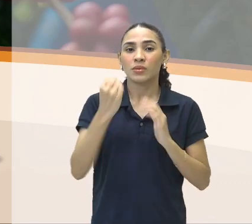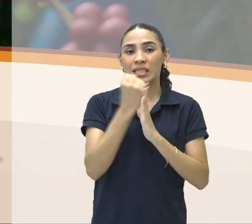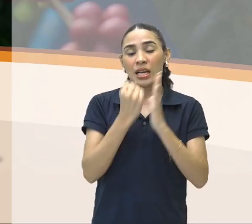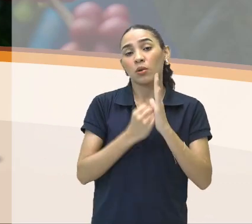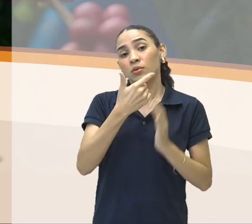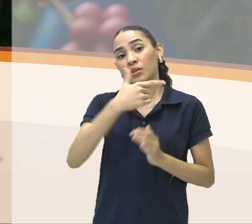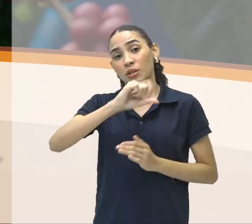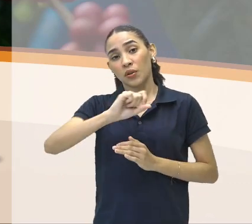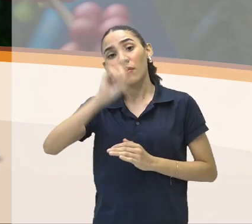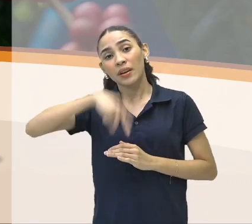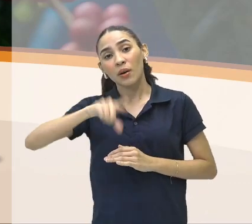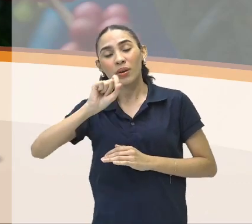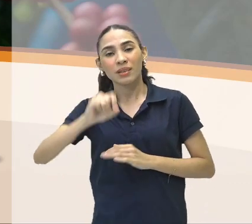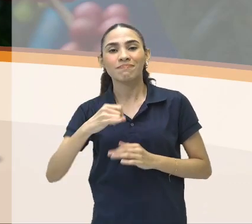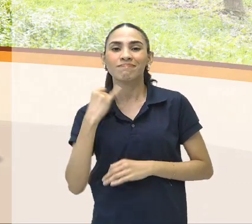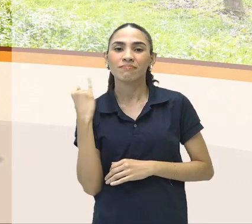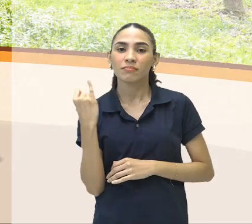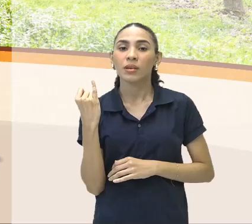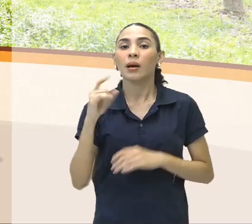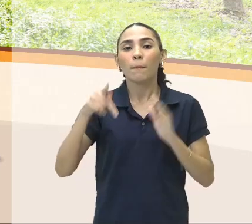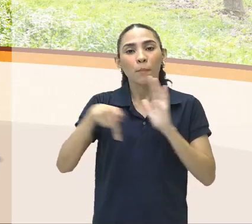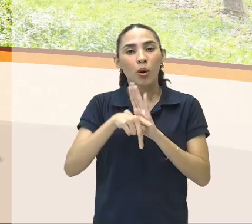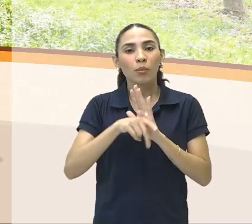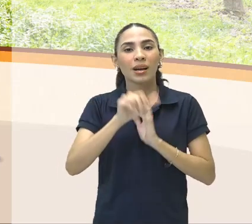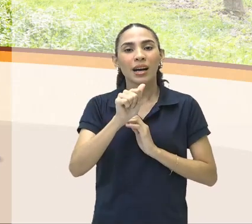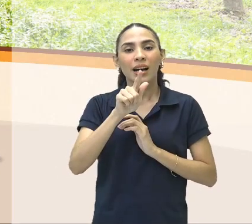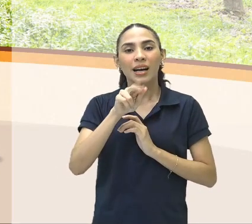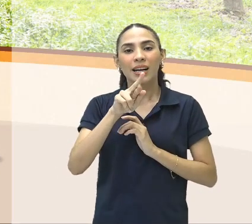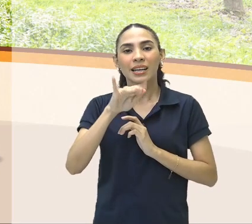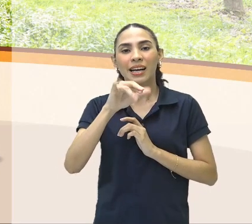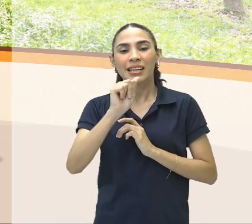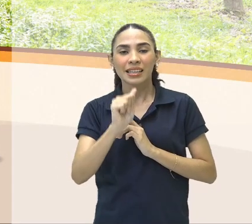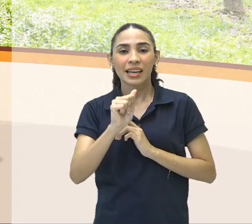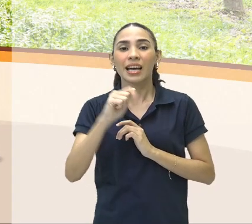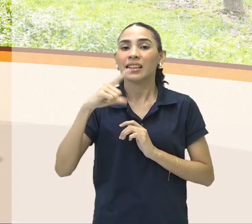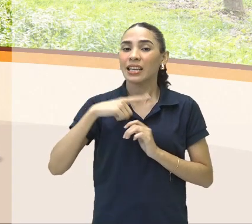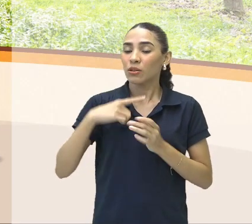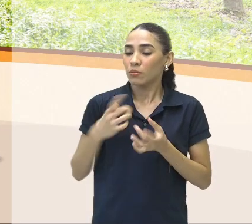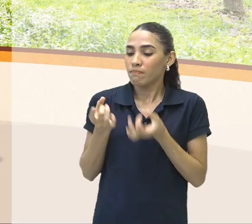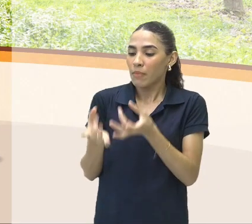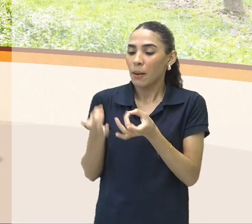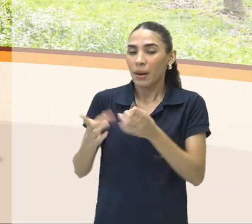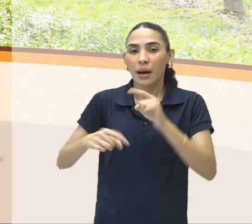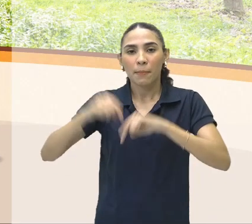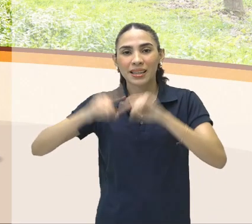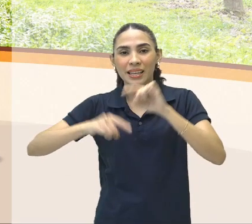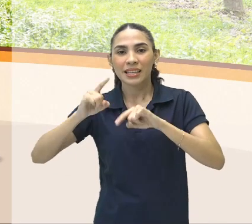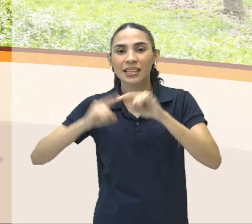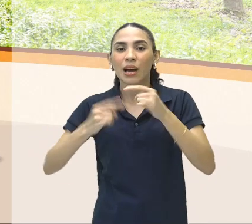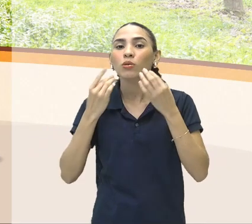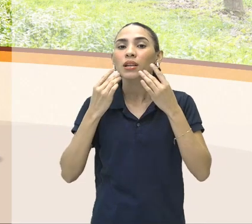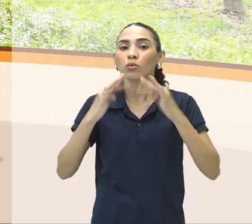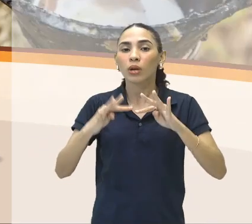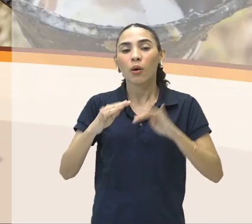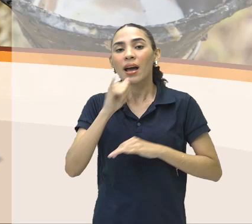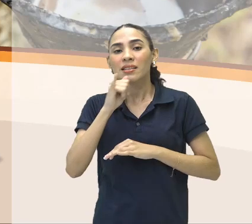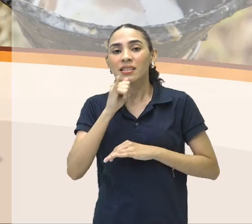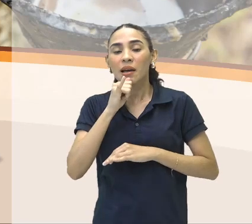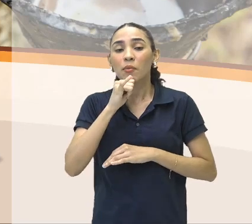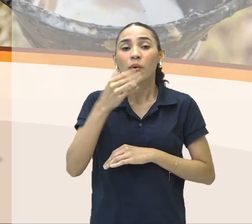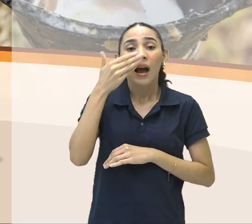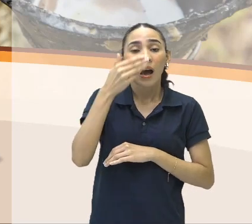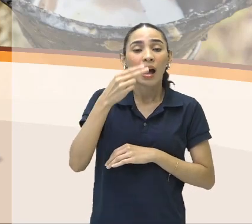XIX, ela era essencialmente agrária, certo? Com a exportação de produtos como o açúcar, o café,